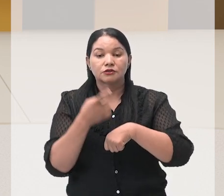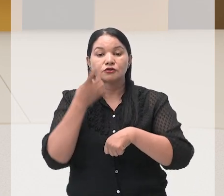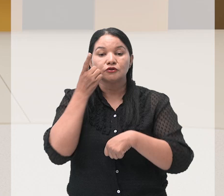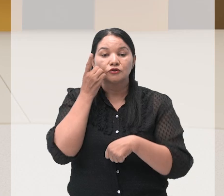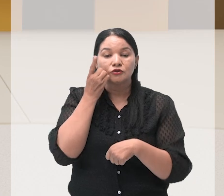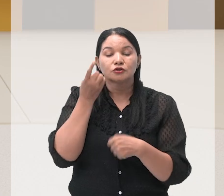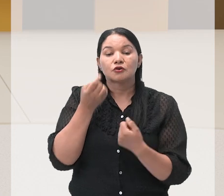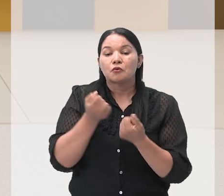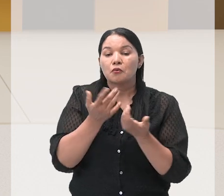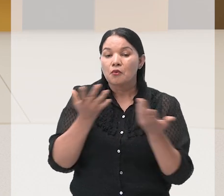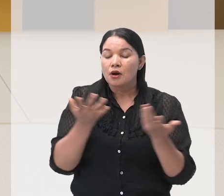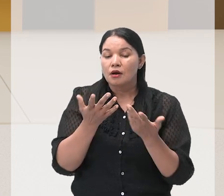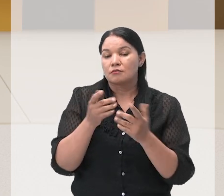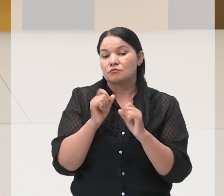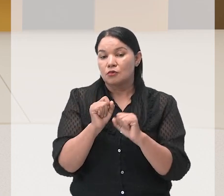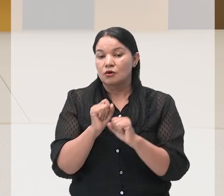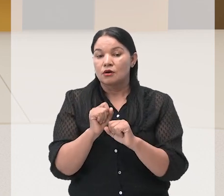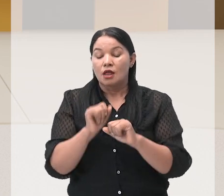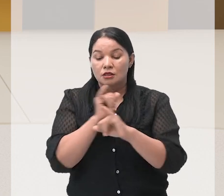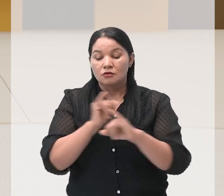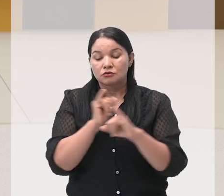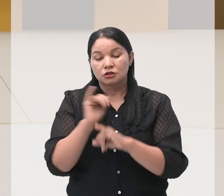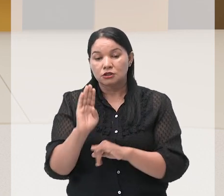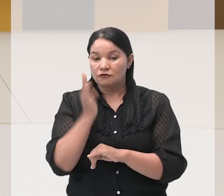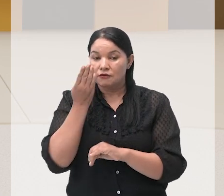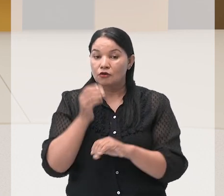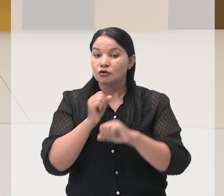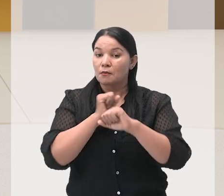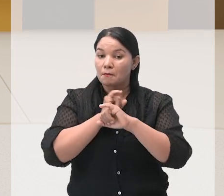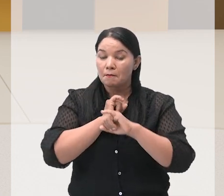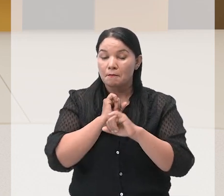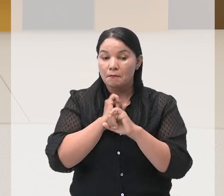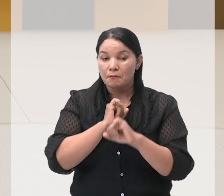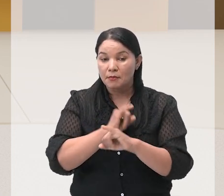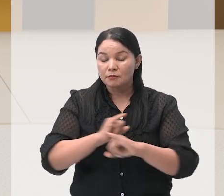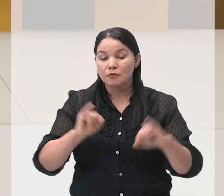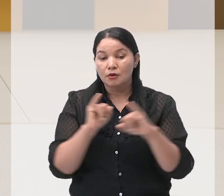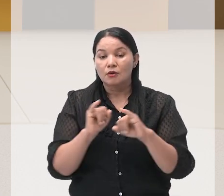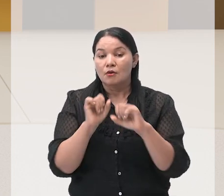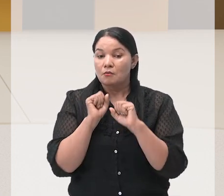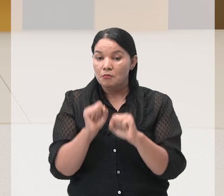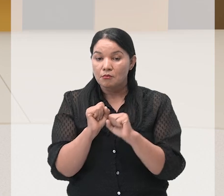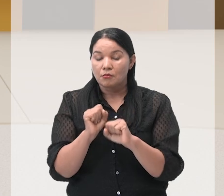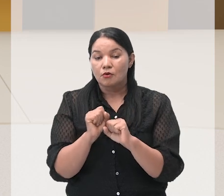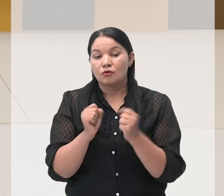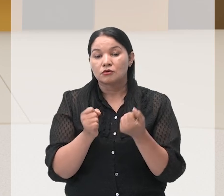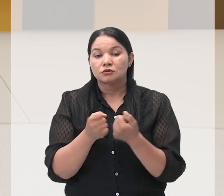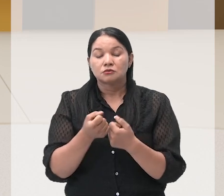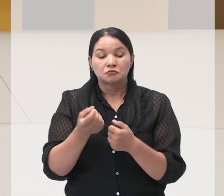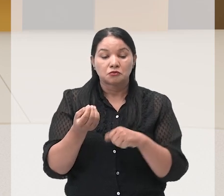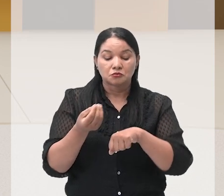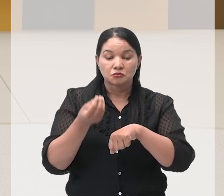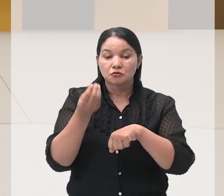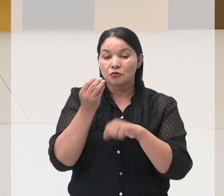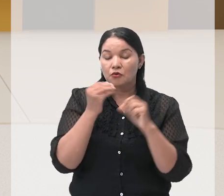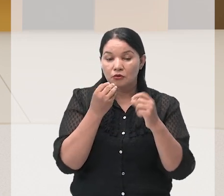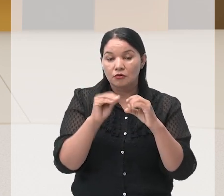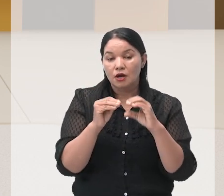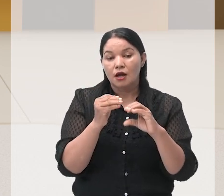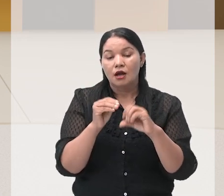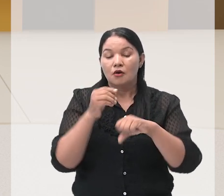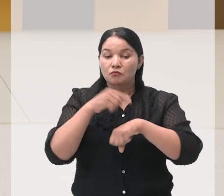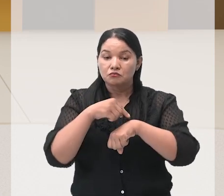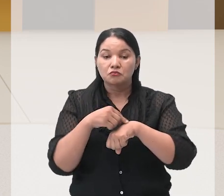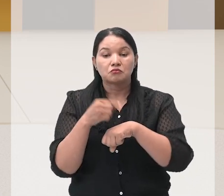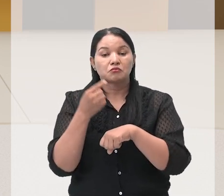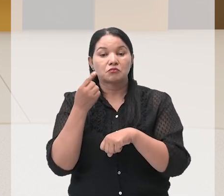da atualidade. Outra coisa que é muito comum também, essas pessoas mal intencionadas pegarem uma notícia que já